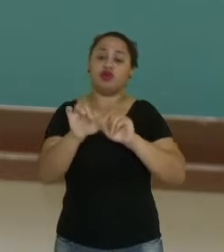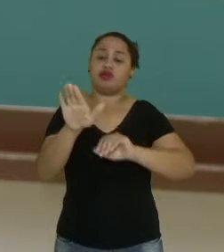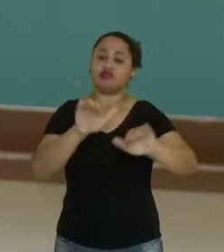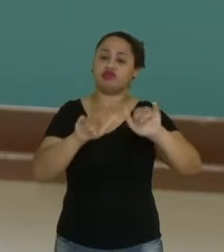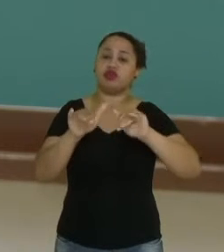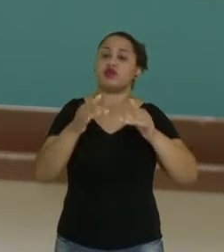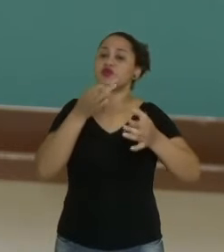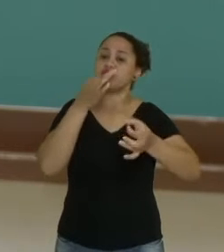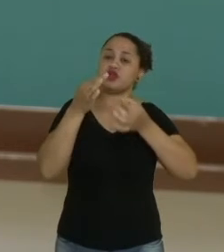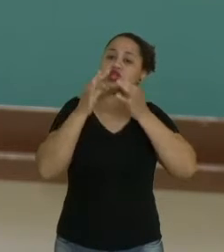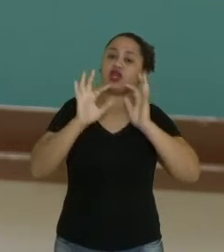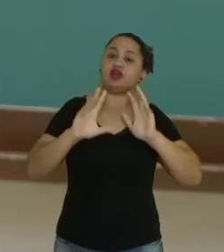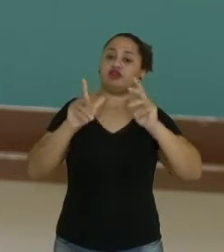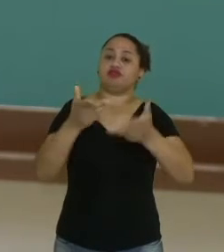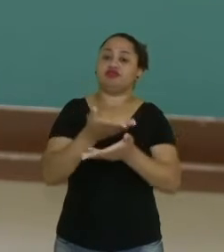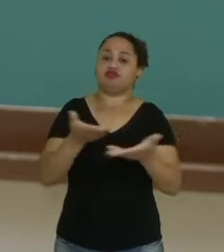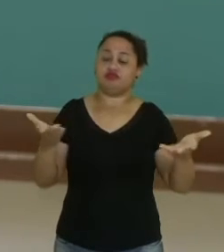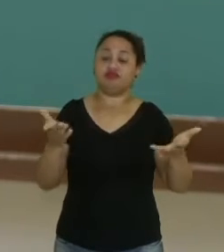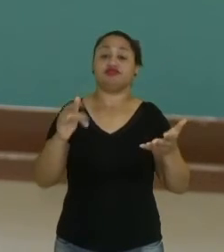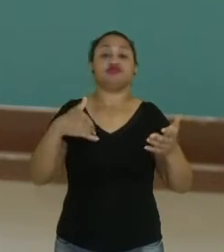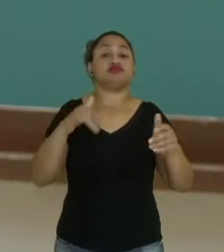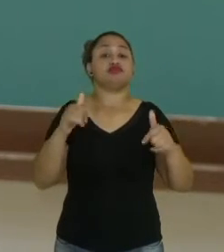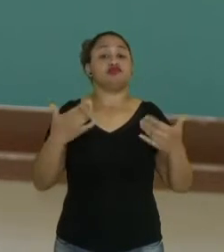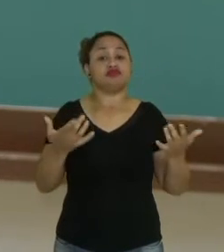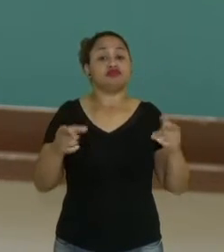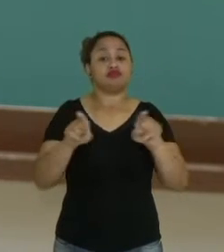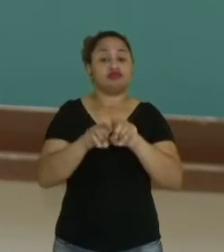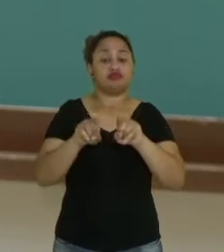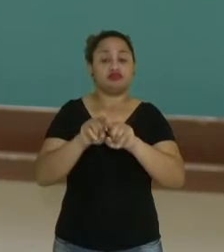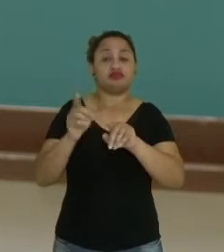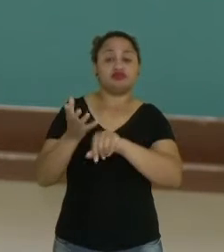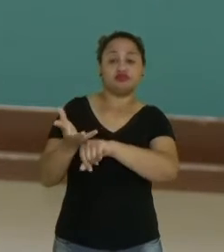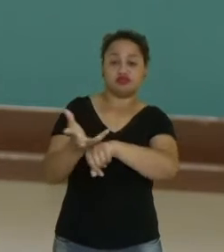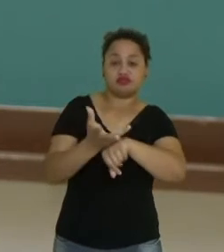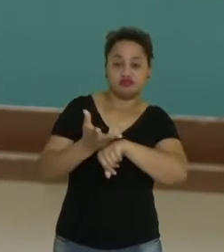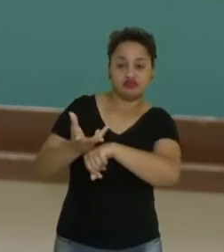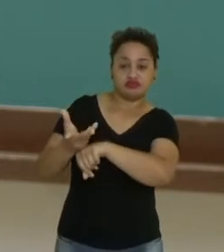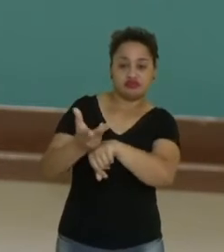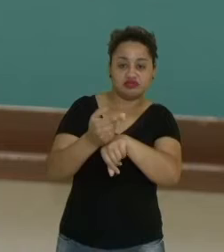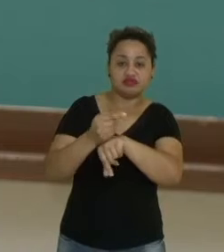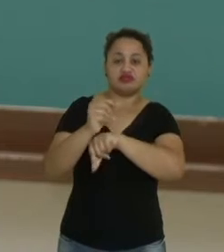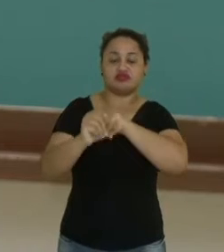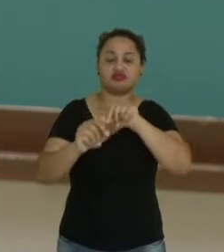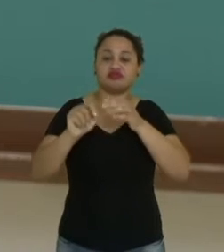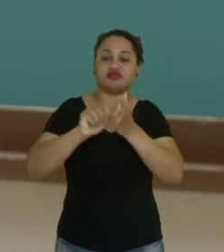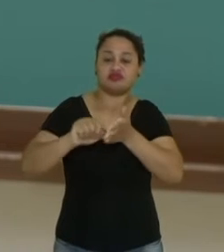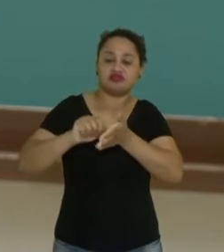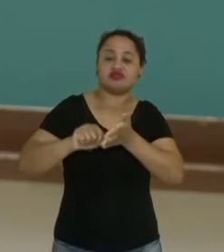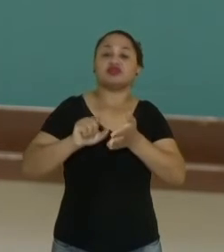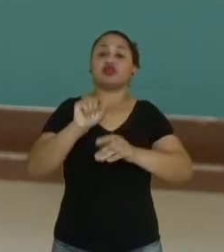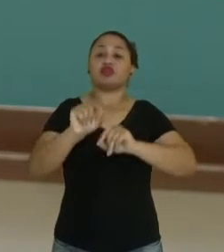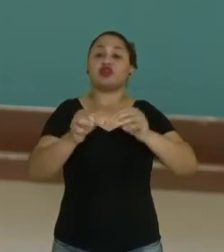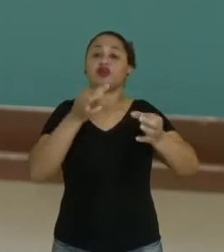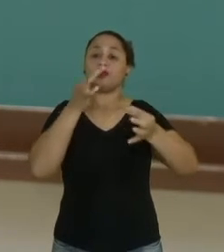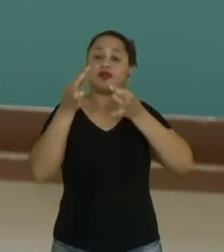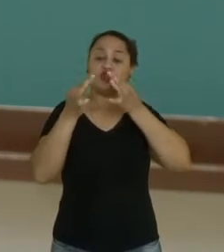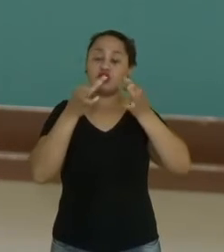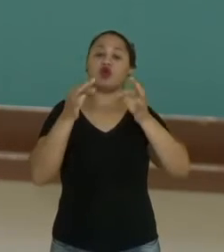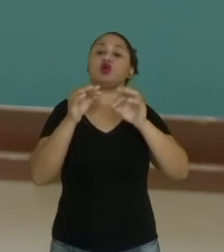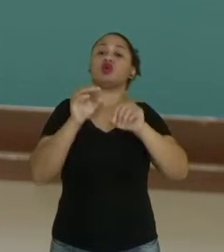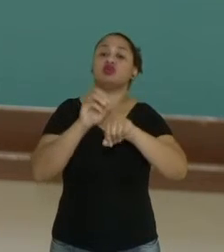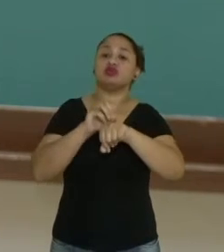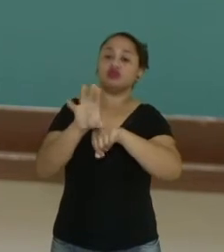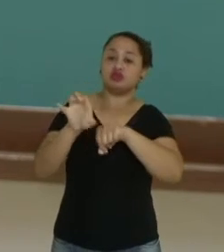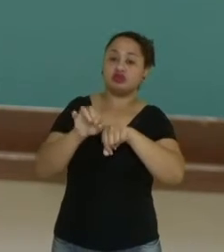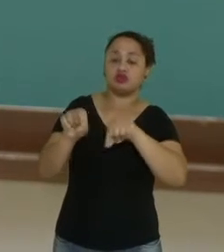opinião pública e, com isso, persuadir os interlocutores de suas opiniões, sugestões